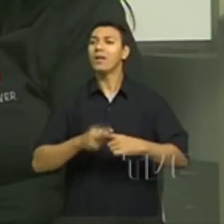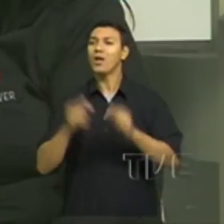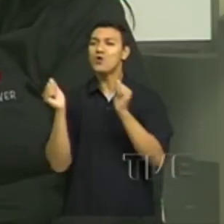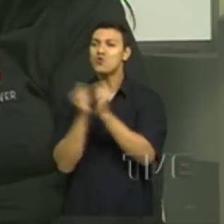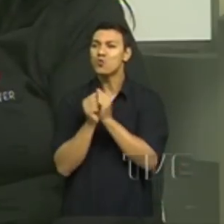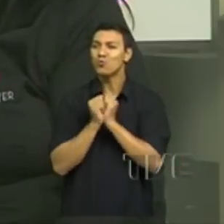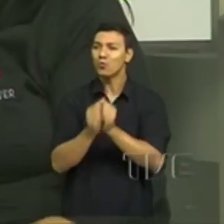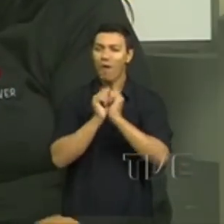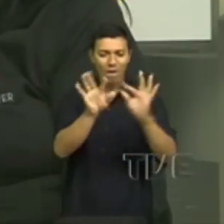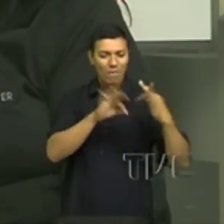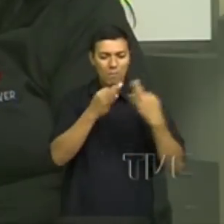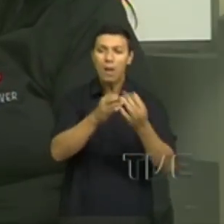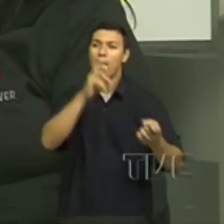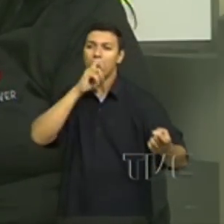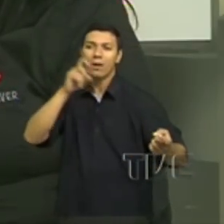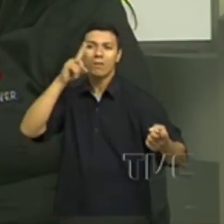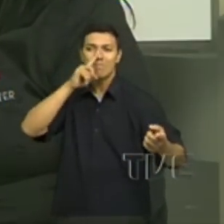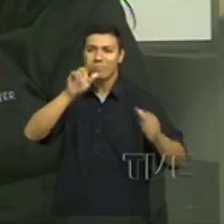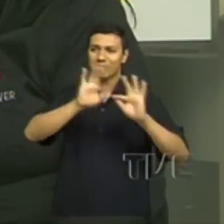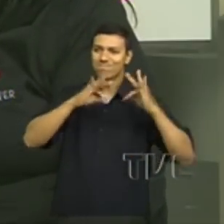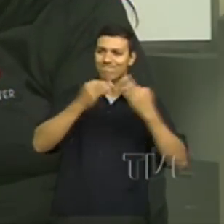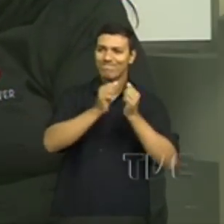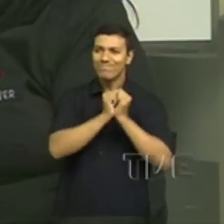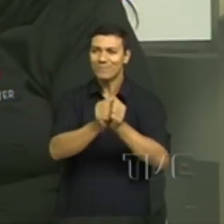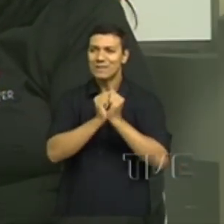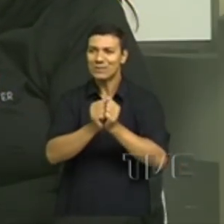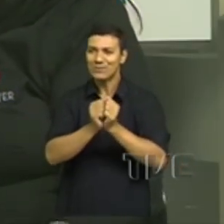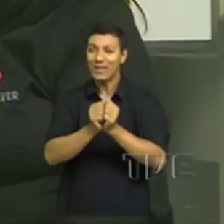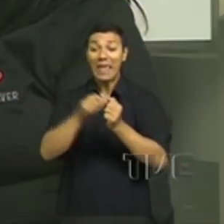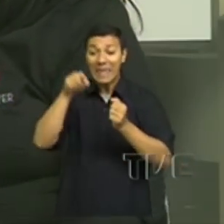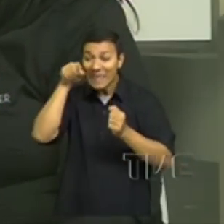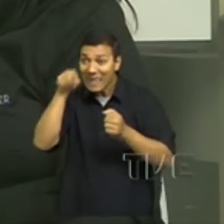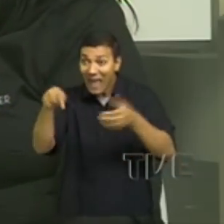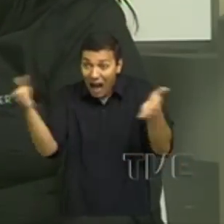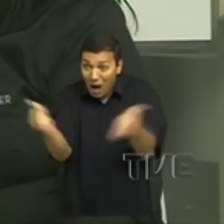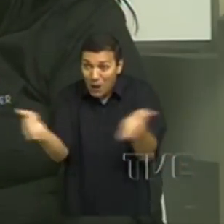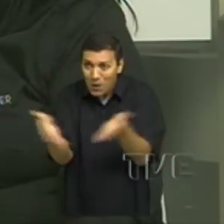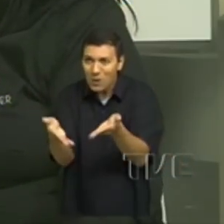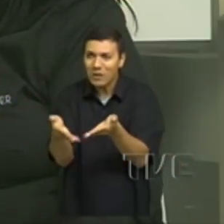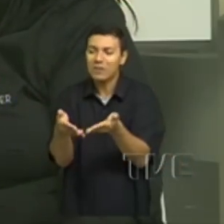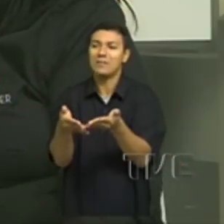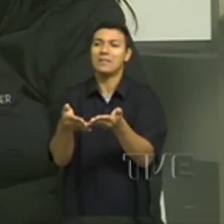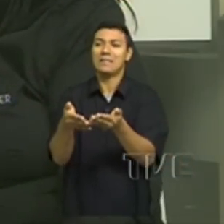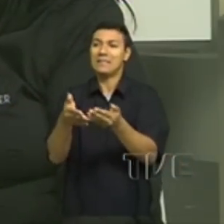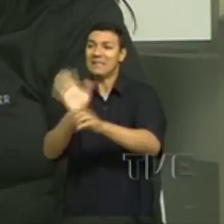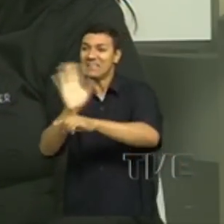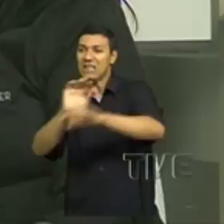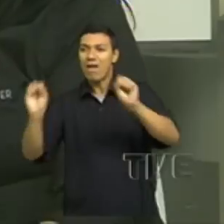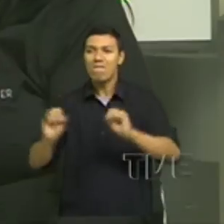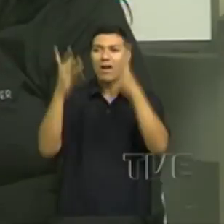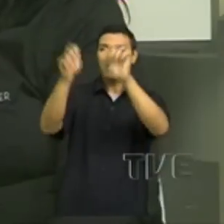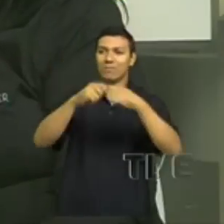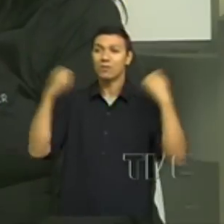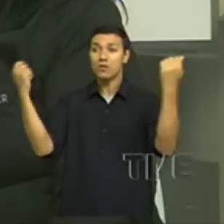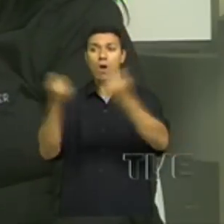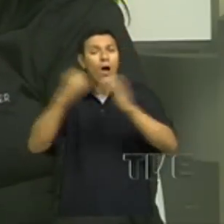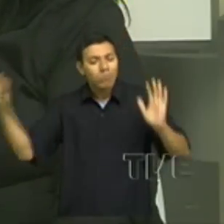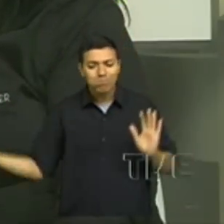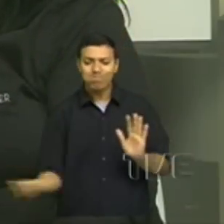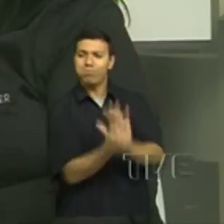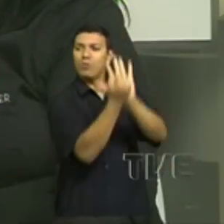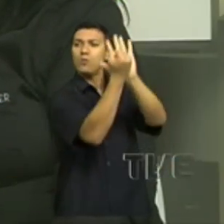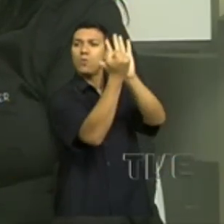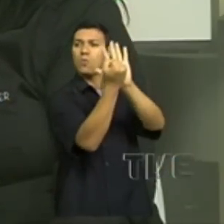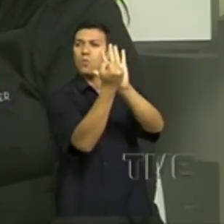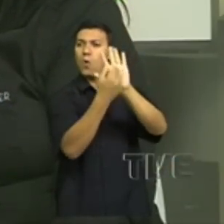junto. Então, sim, o Festival de Cinema ele tem, e talvez diria algo muito grandioso, é um marco, né, na cidade de